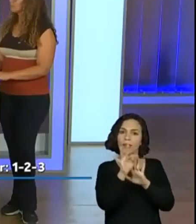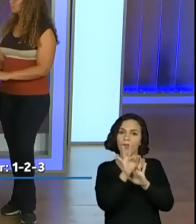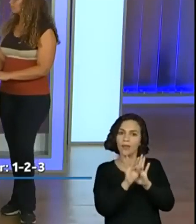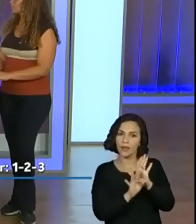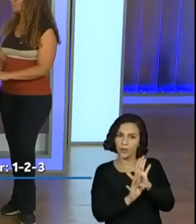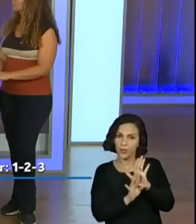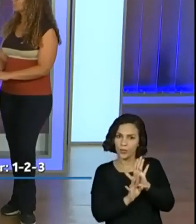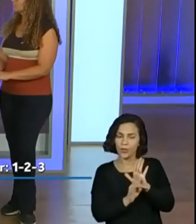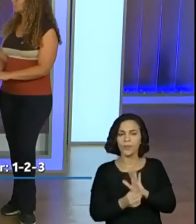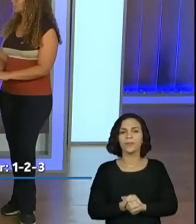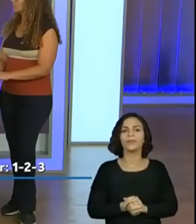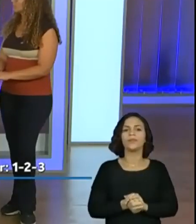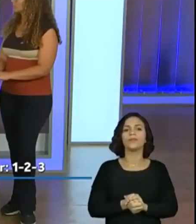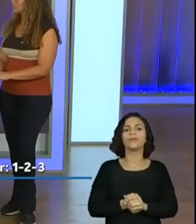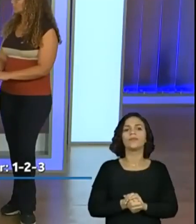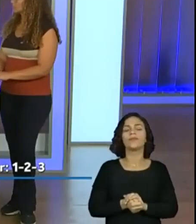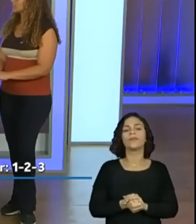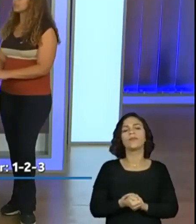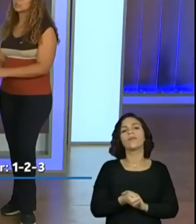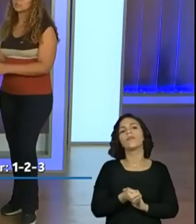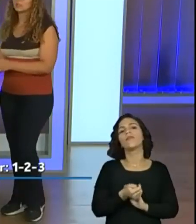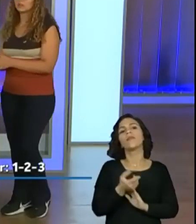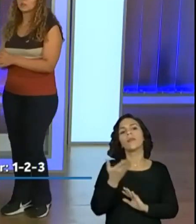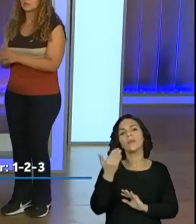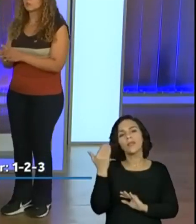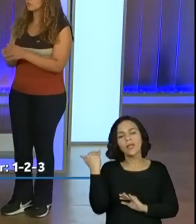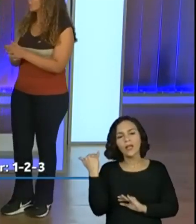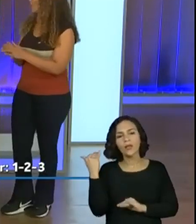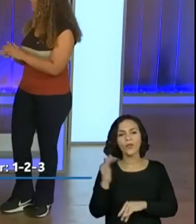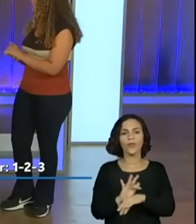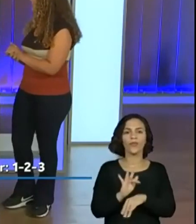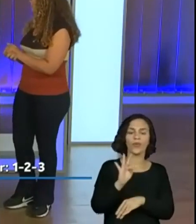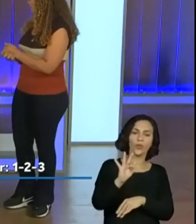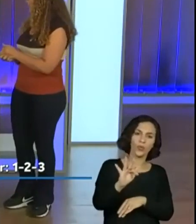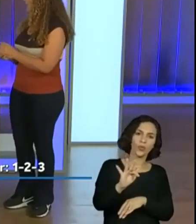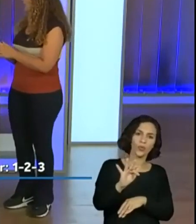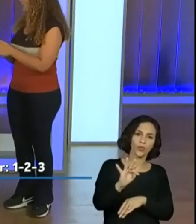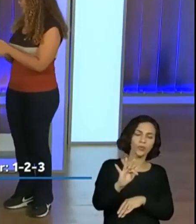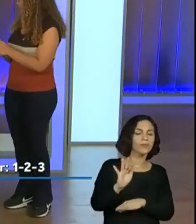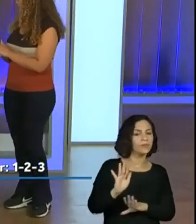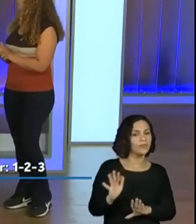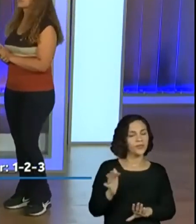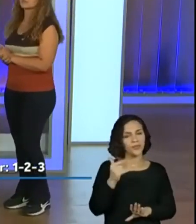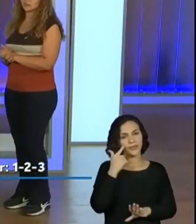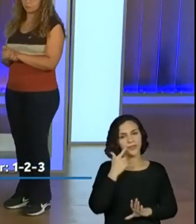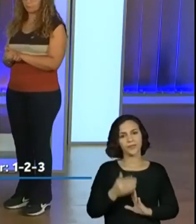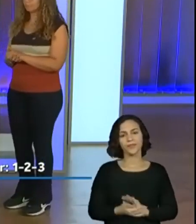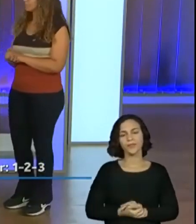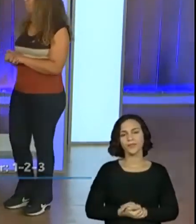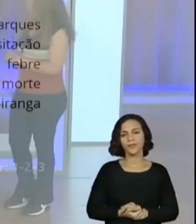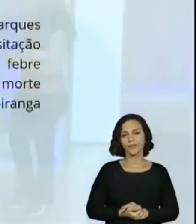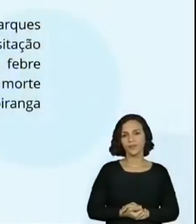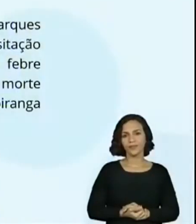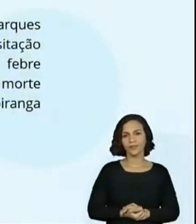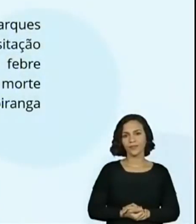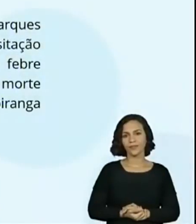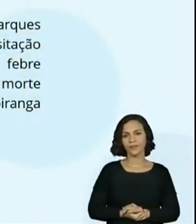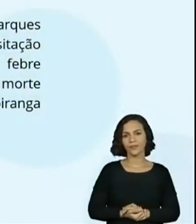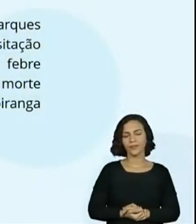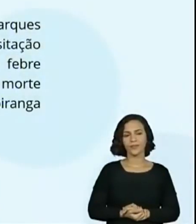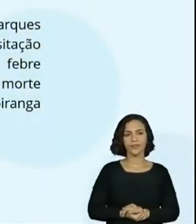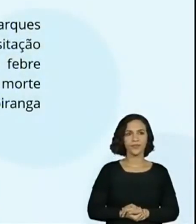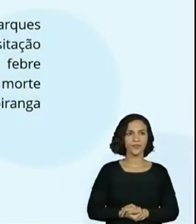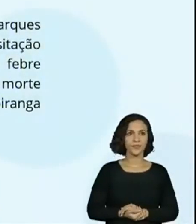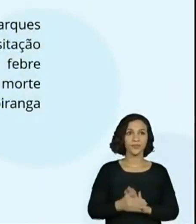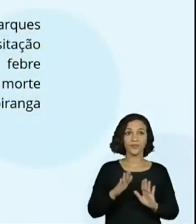texto, um pouquinho de passado e de futuro. Vamos lá? Vamos então, na observar tela, né, as palavras. Isso. Desde o